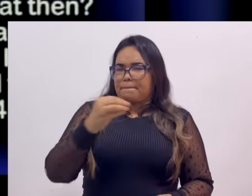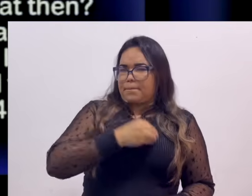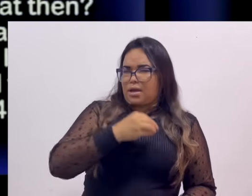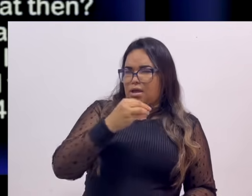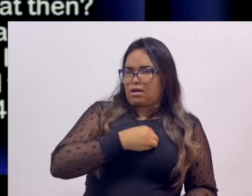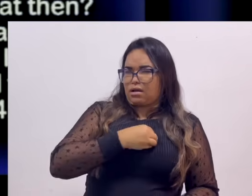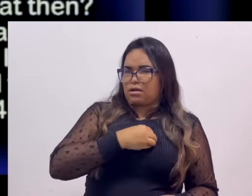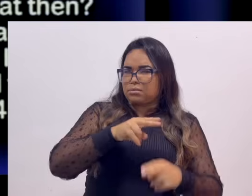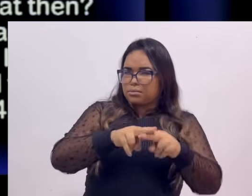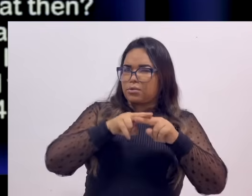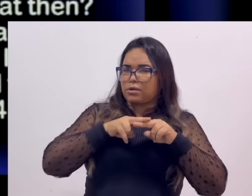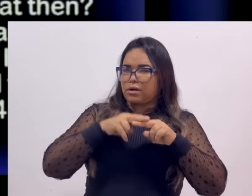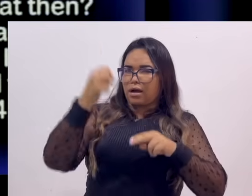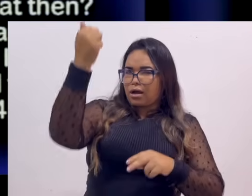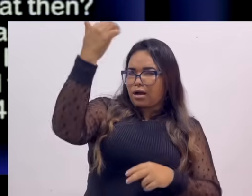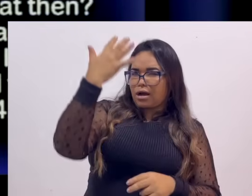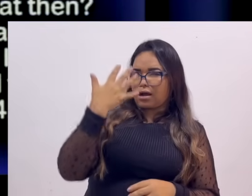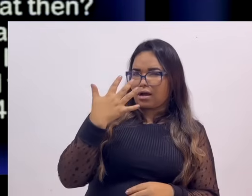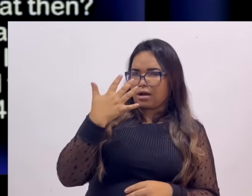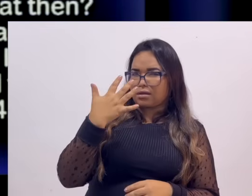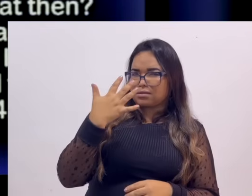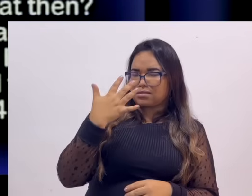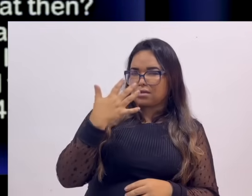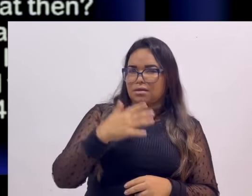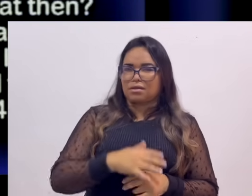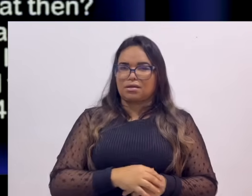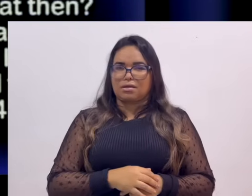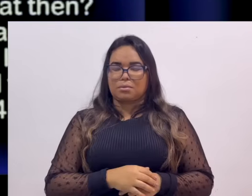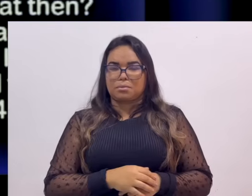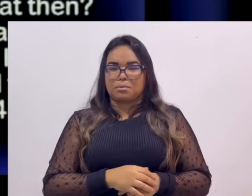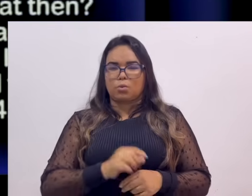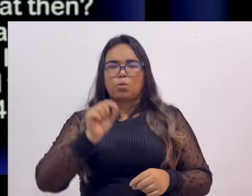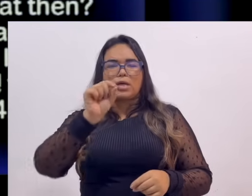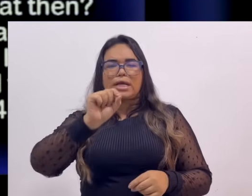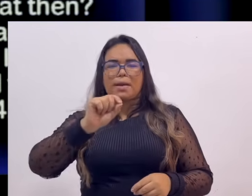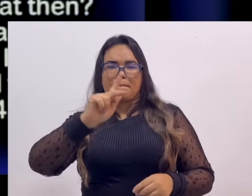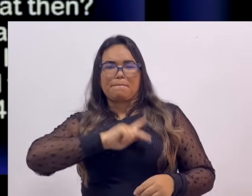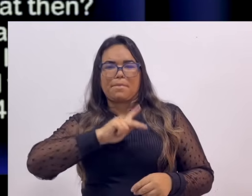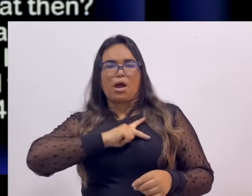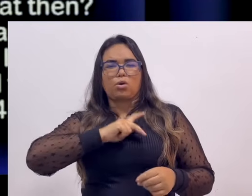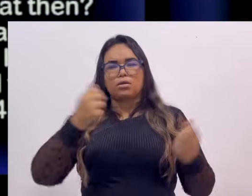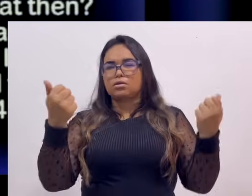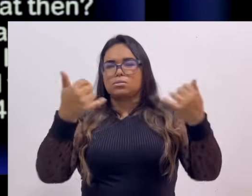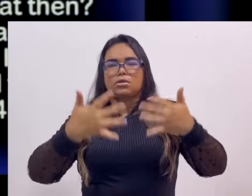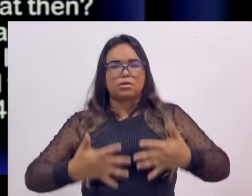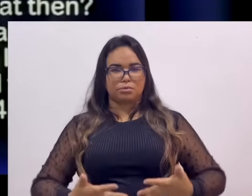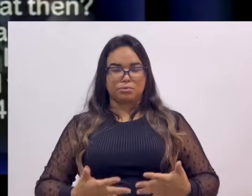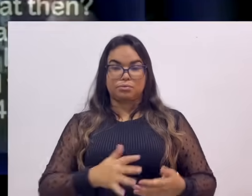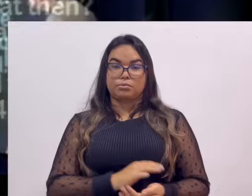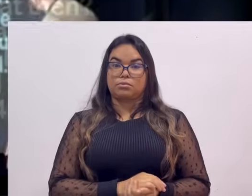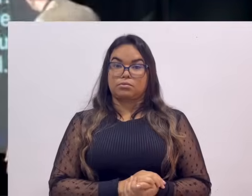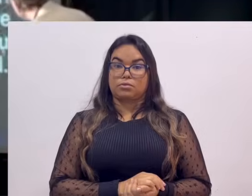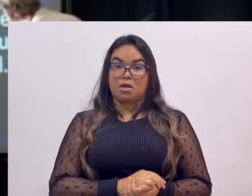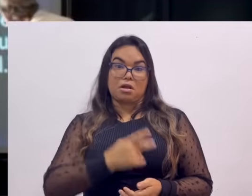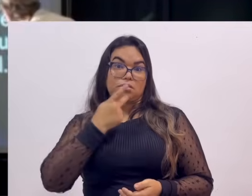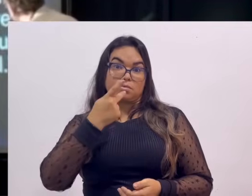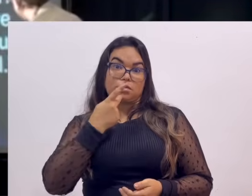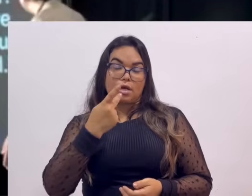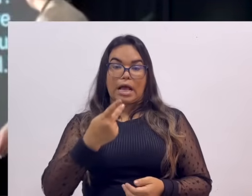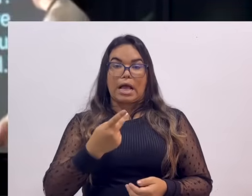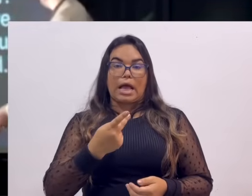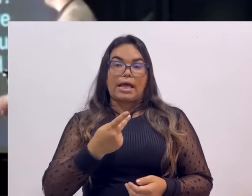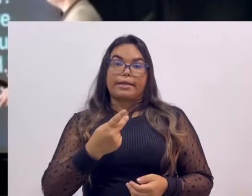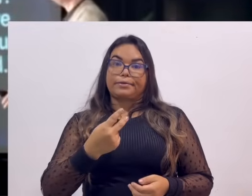estamos debaixo da lei e não debaixo da graça? O que Paulo diz aqui? De modo nenhum.